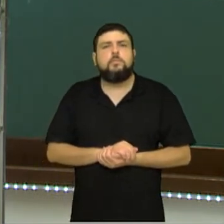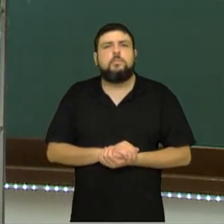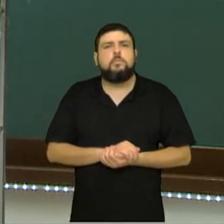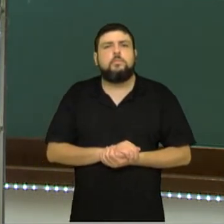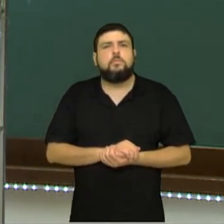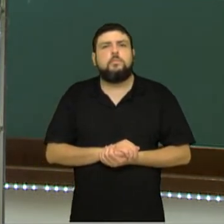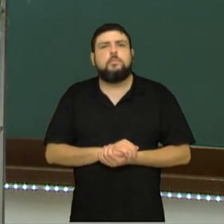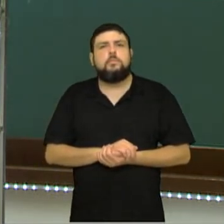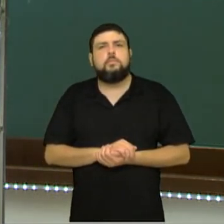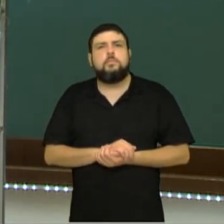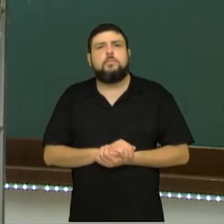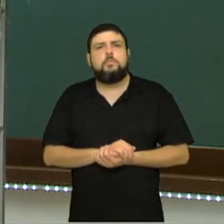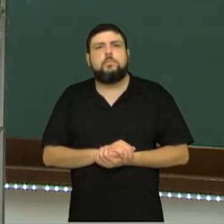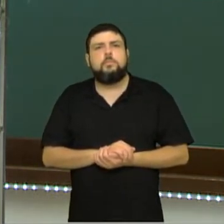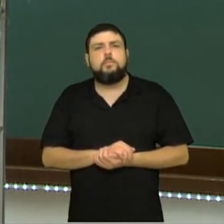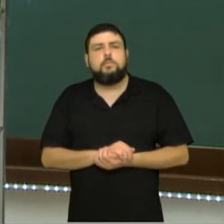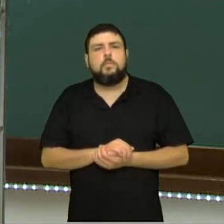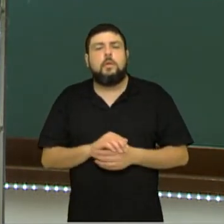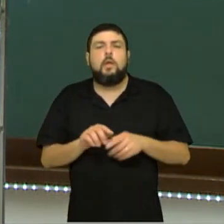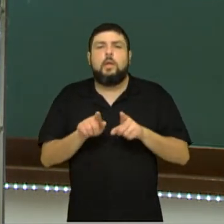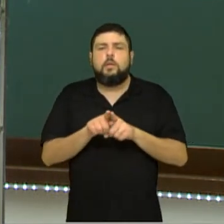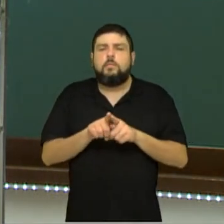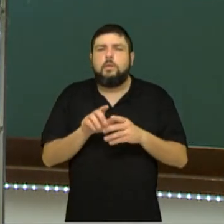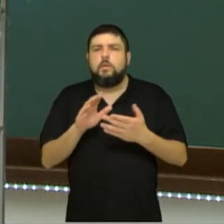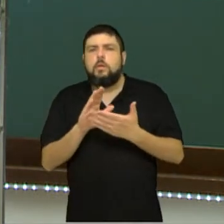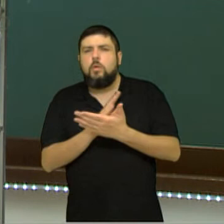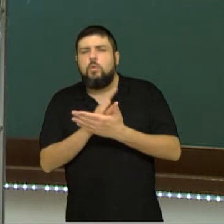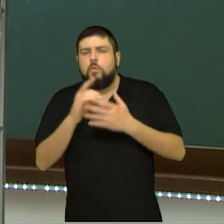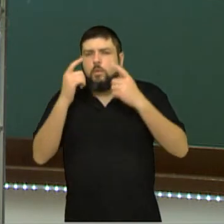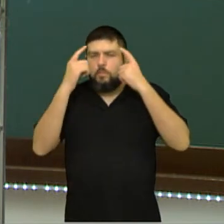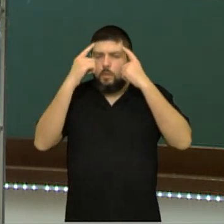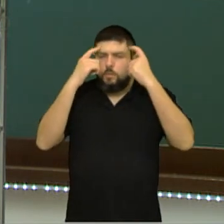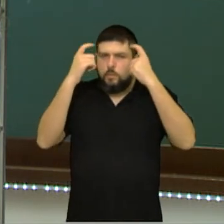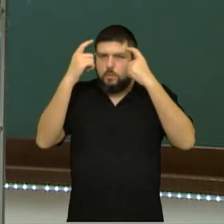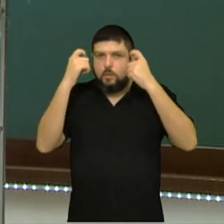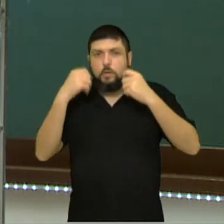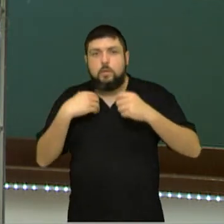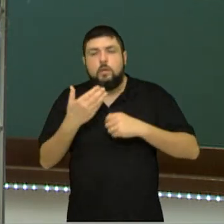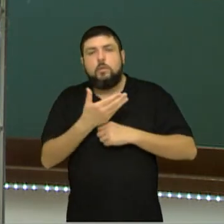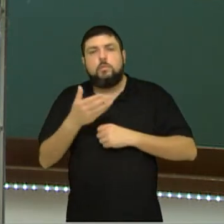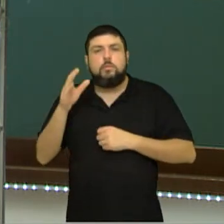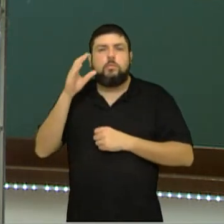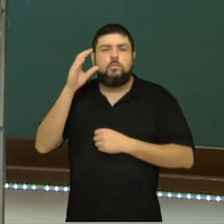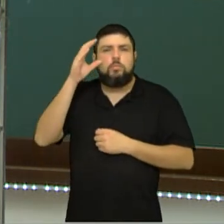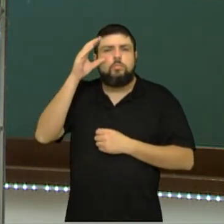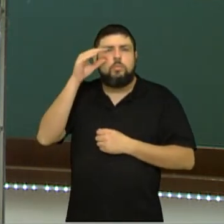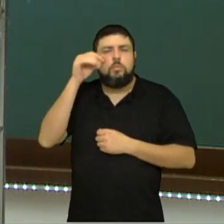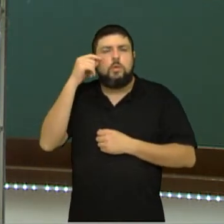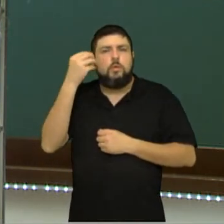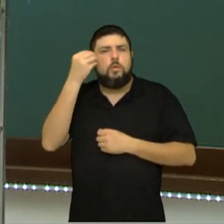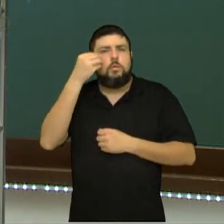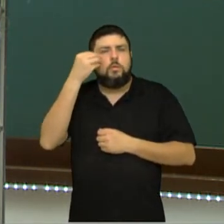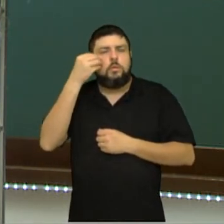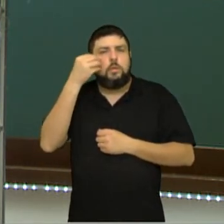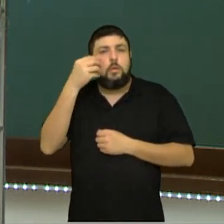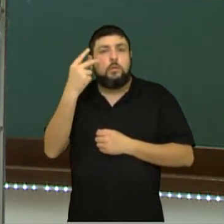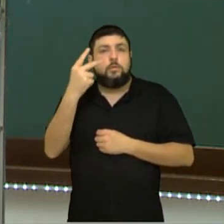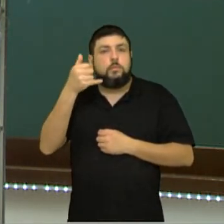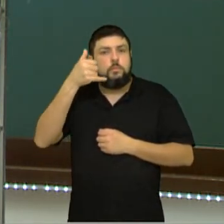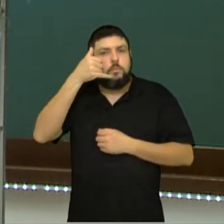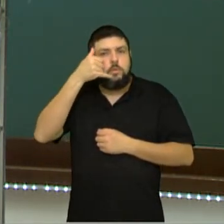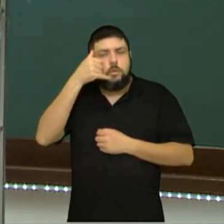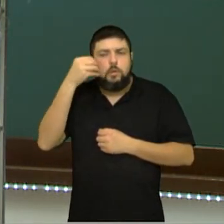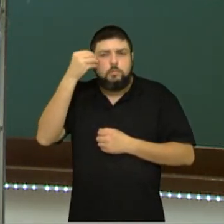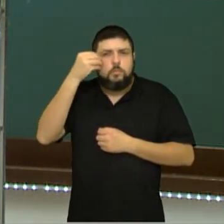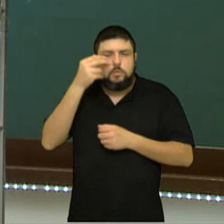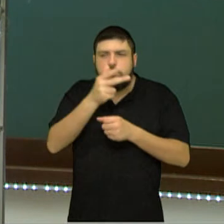português. Então, aqui tem algumas ideias para que vocês possam trabalhar, caso tenham curiosidade, de pegar o celular de vocês e experimentarem,